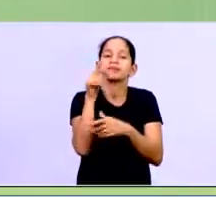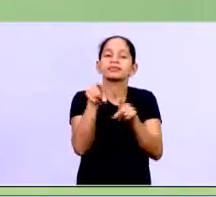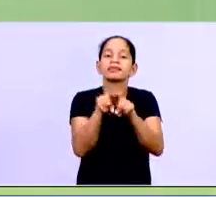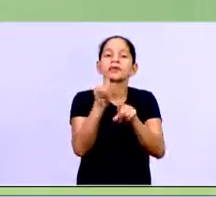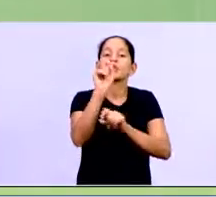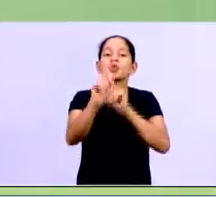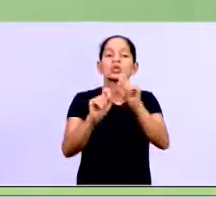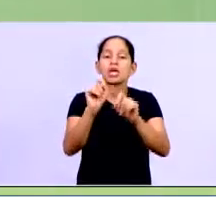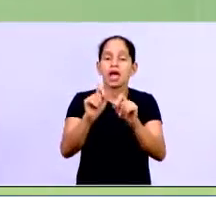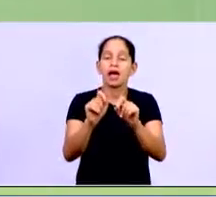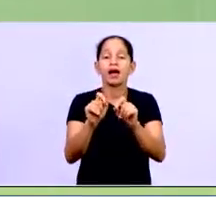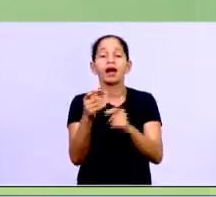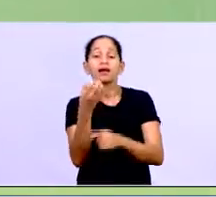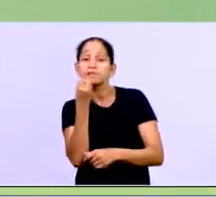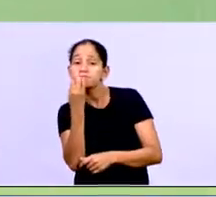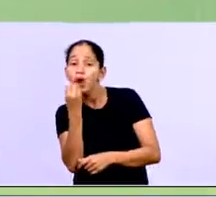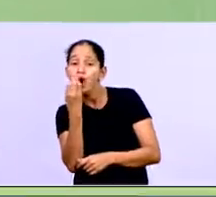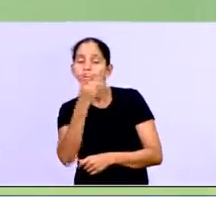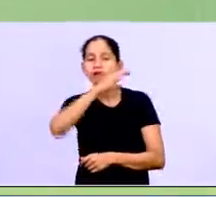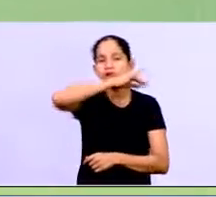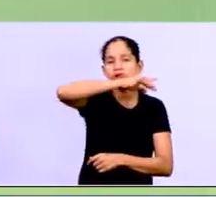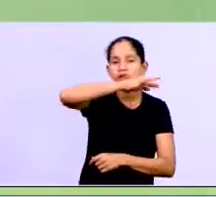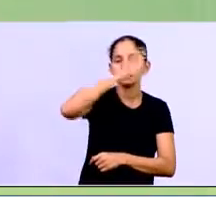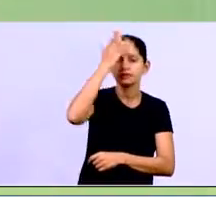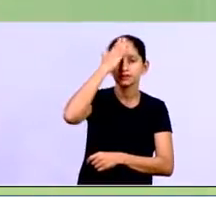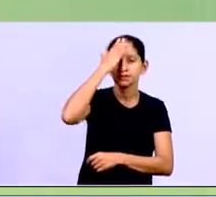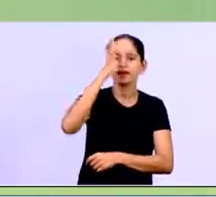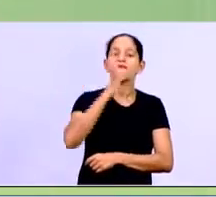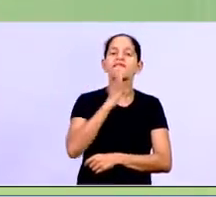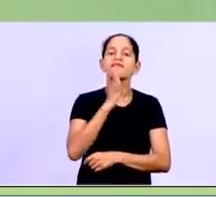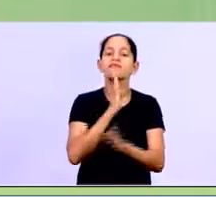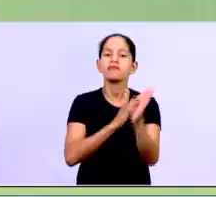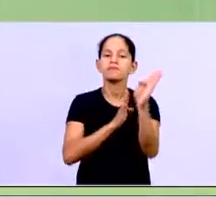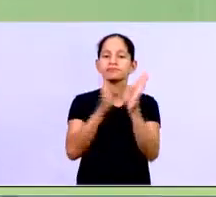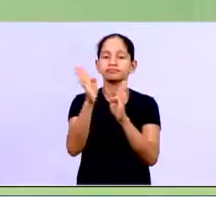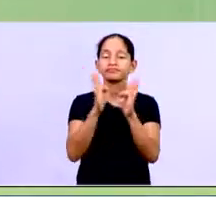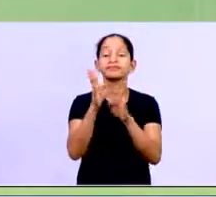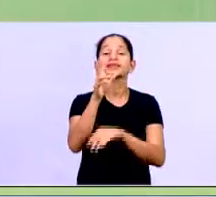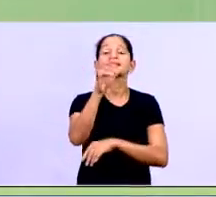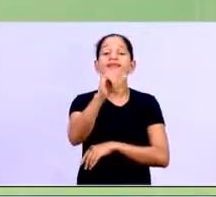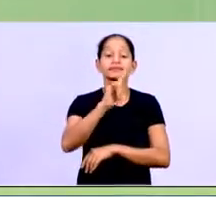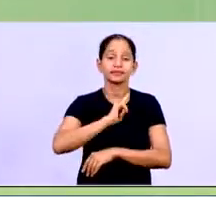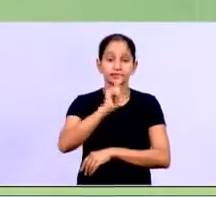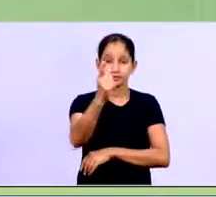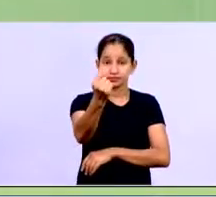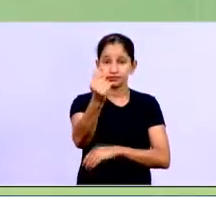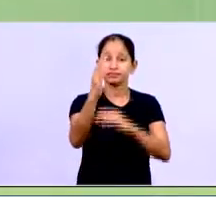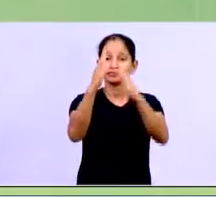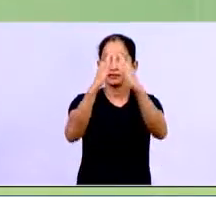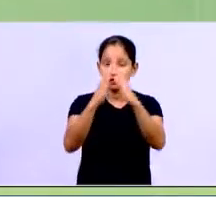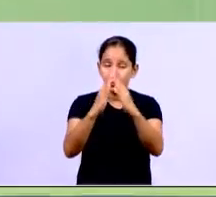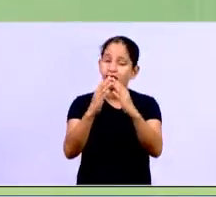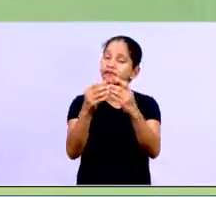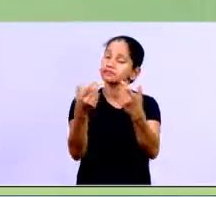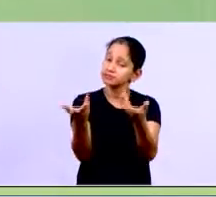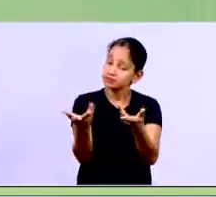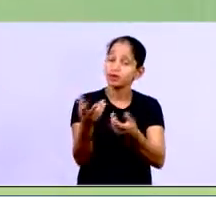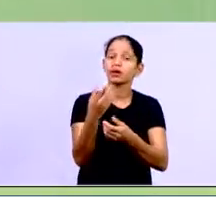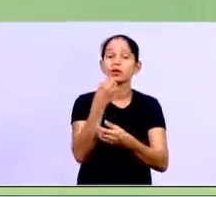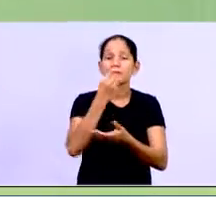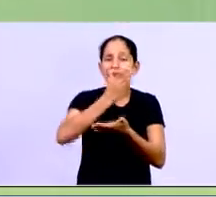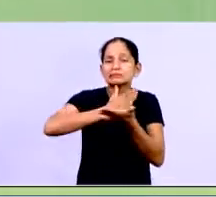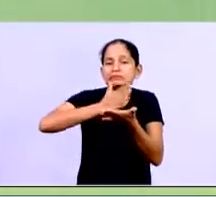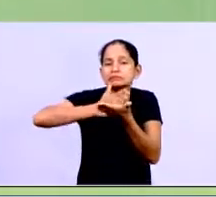as vantagens ou desvantagens, principalmente para aqueles que forem financiar, por exemplo, um imóvel que é parcelado